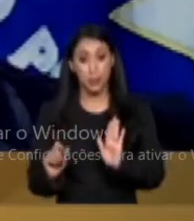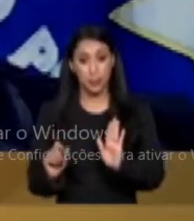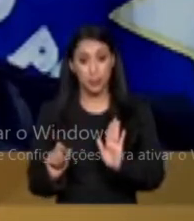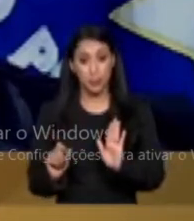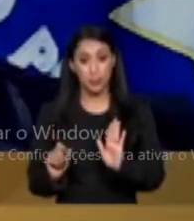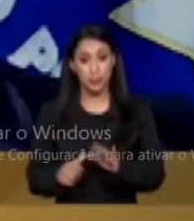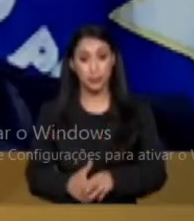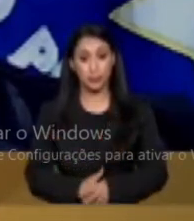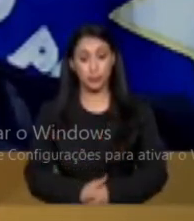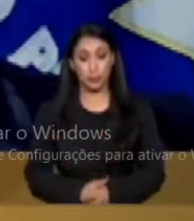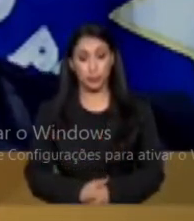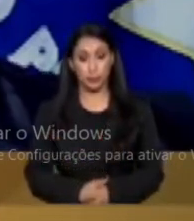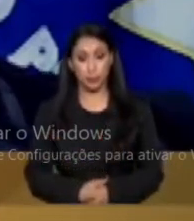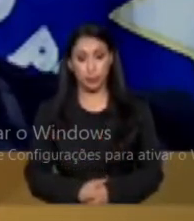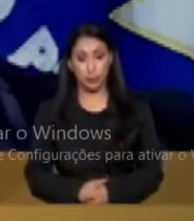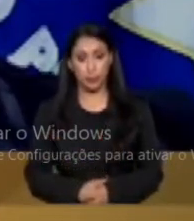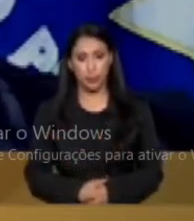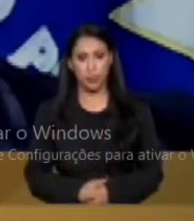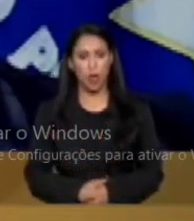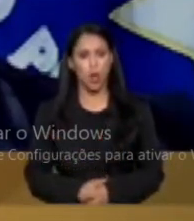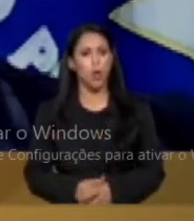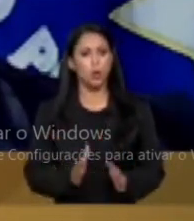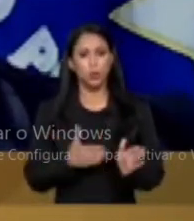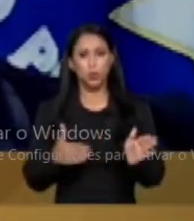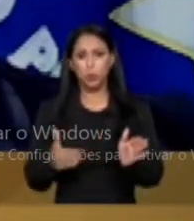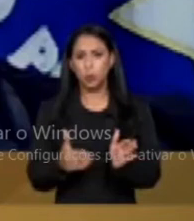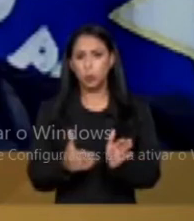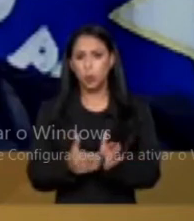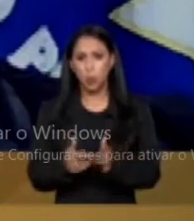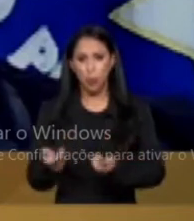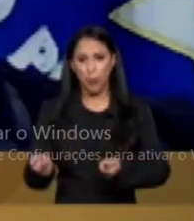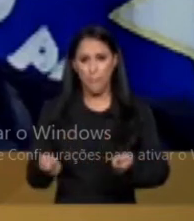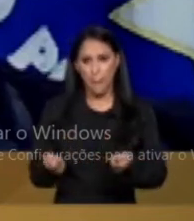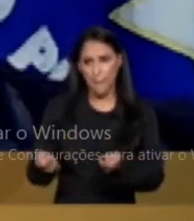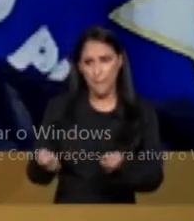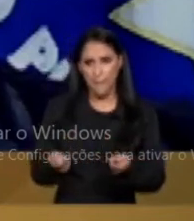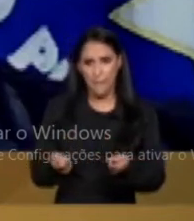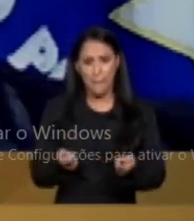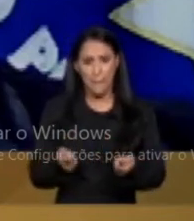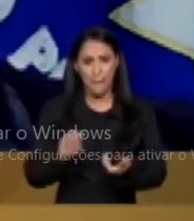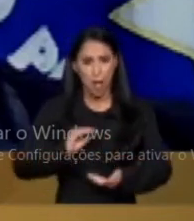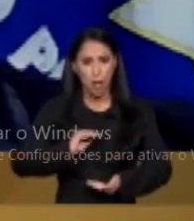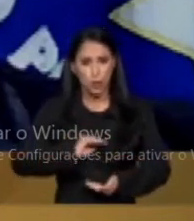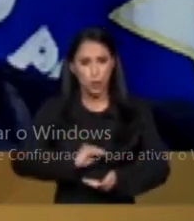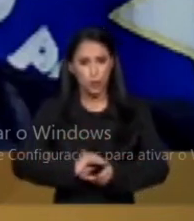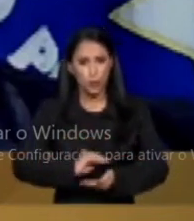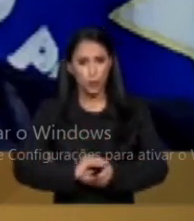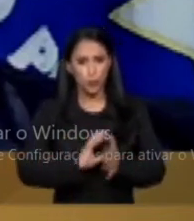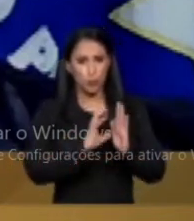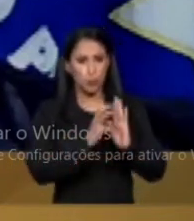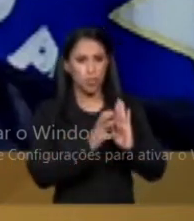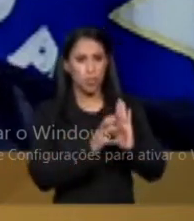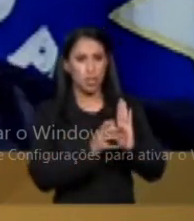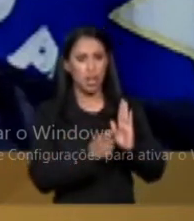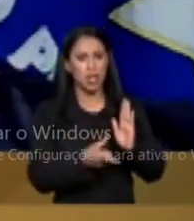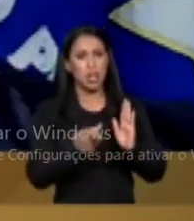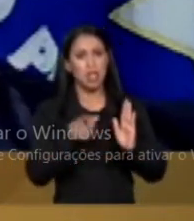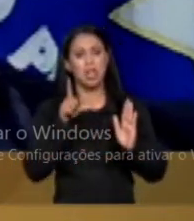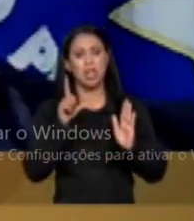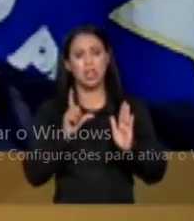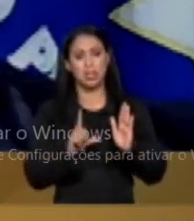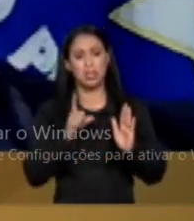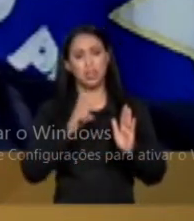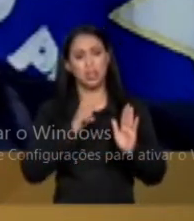que todos os controles do fundo partidário, da antiga propaganda